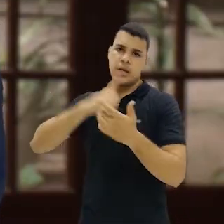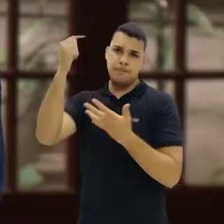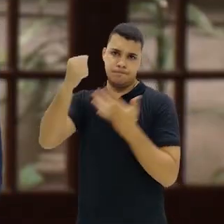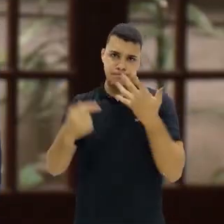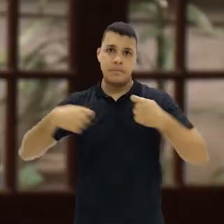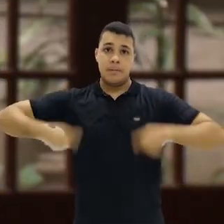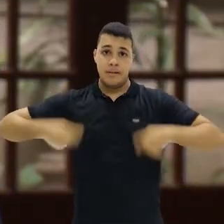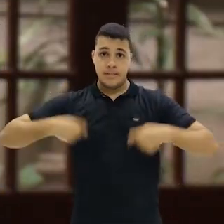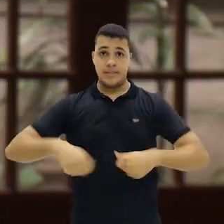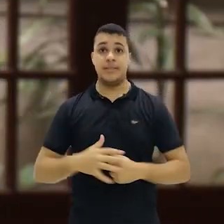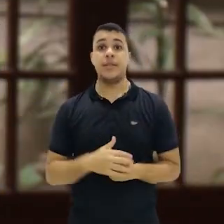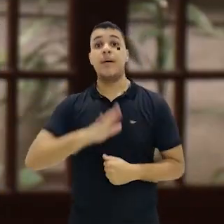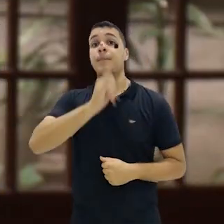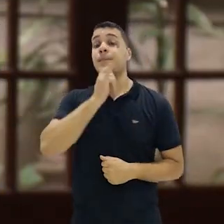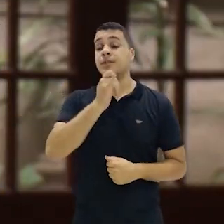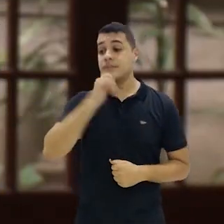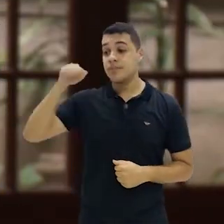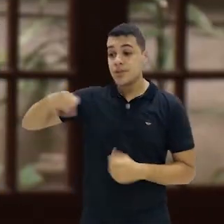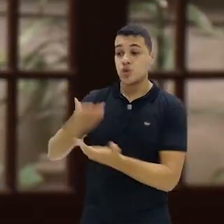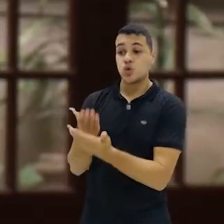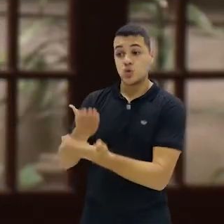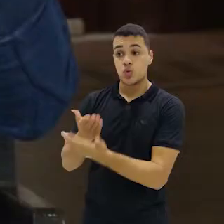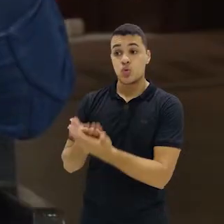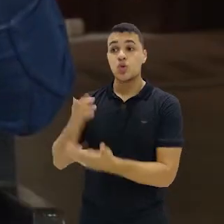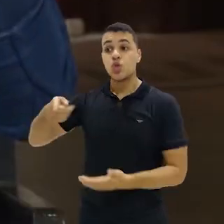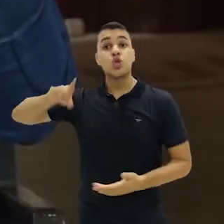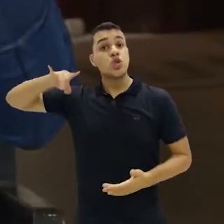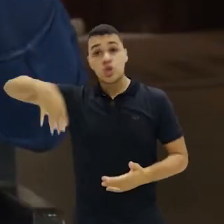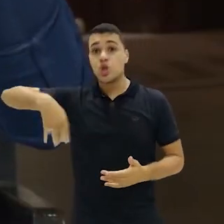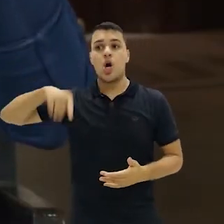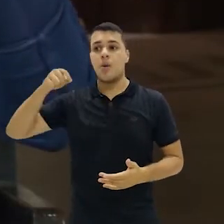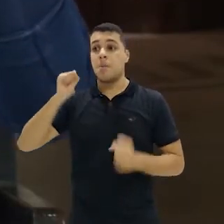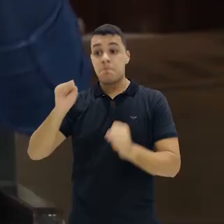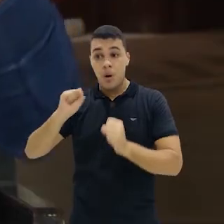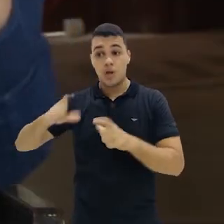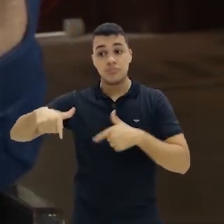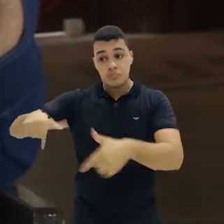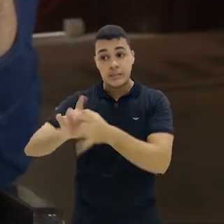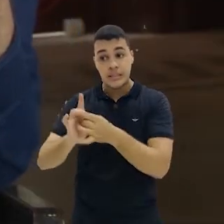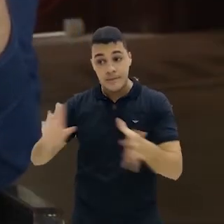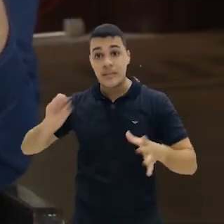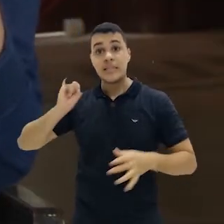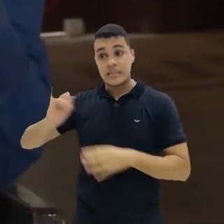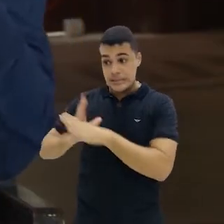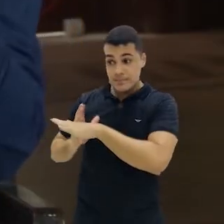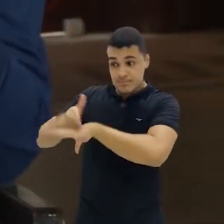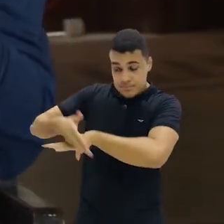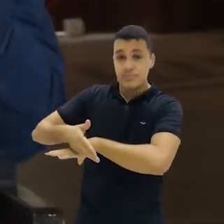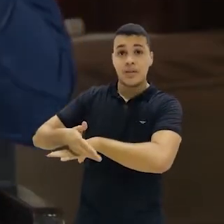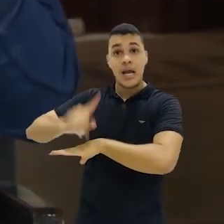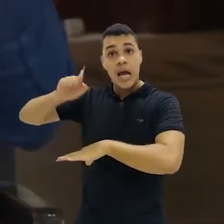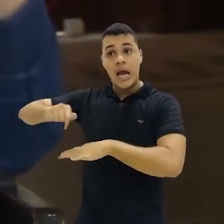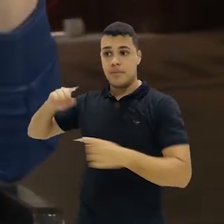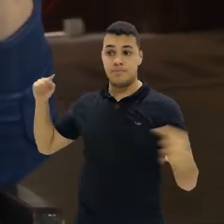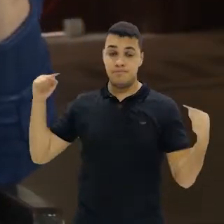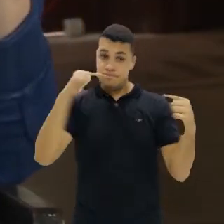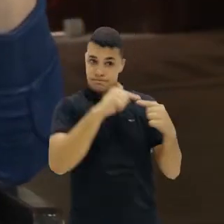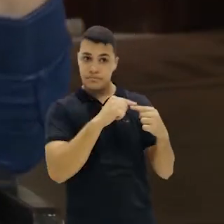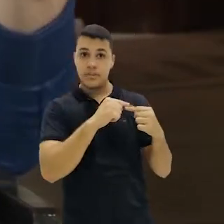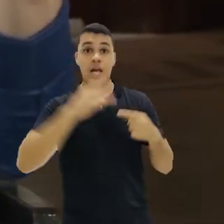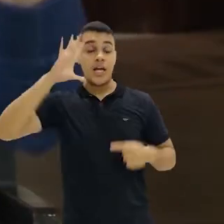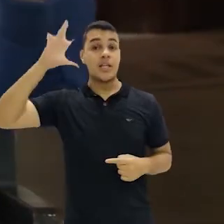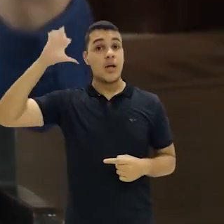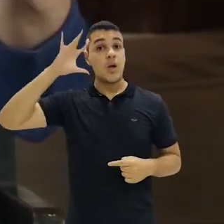justificam quando a intervenção que eu estou fazendo em teoria, ou é potencialmente benéfica. Eu não posso sortear,